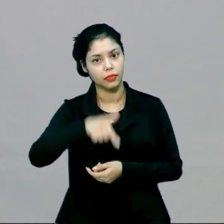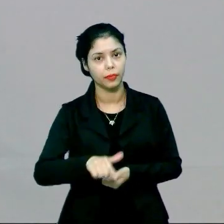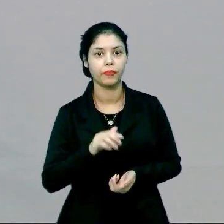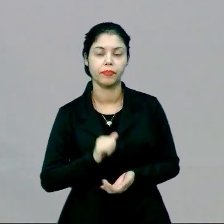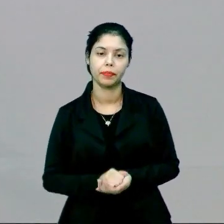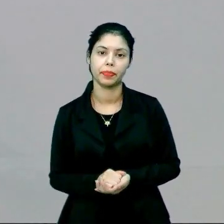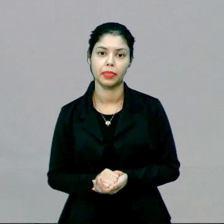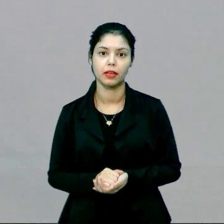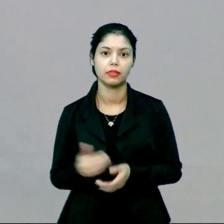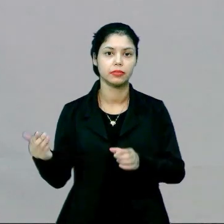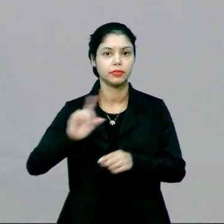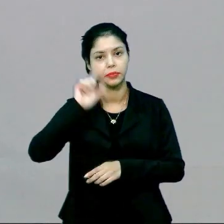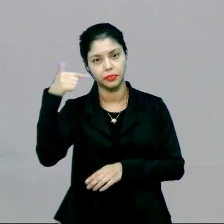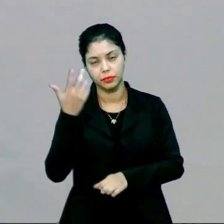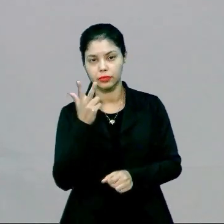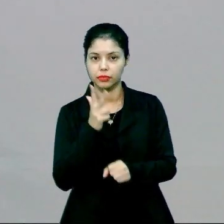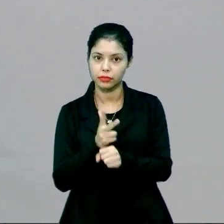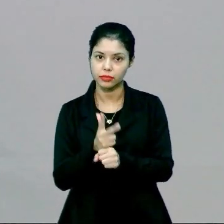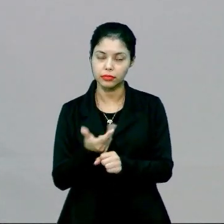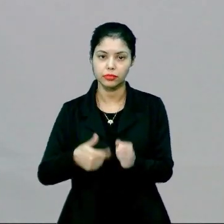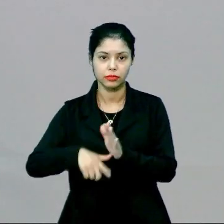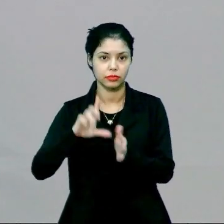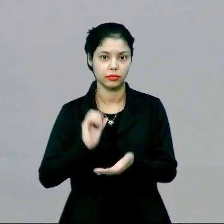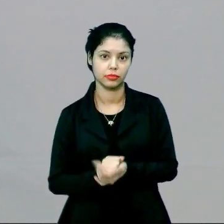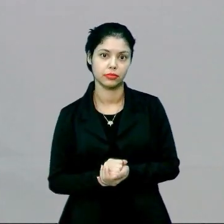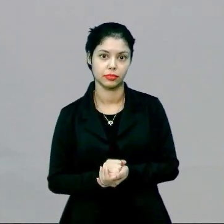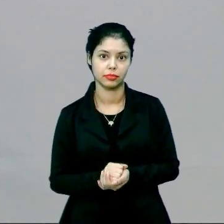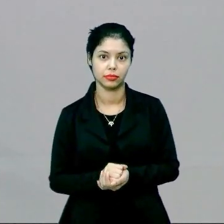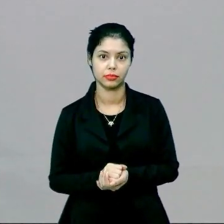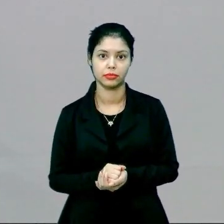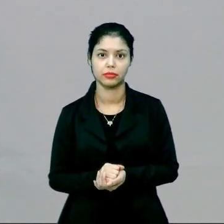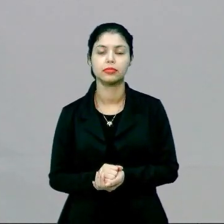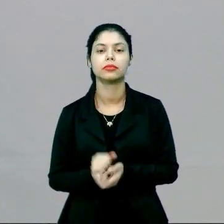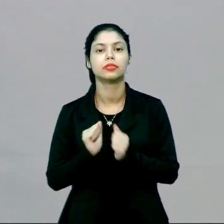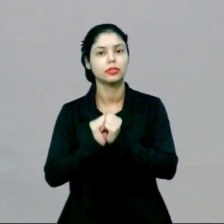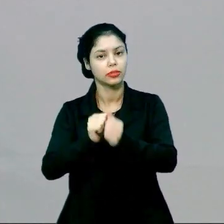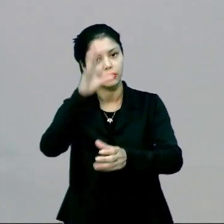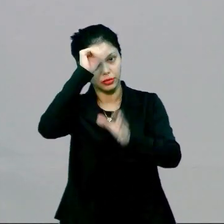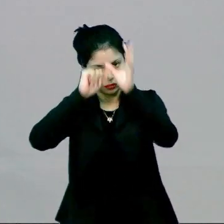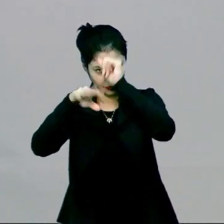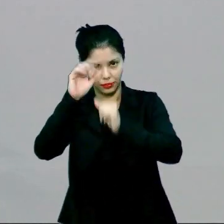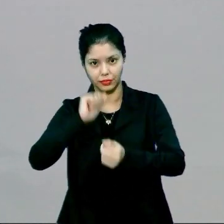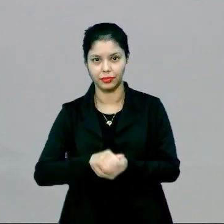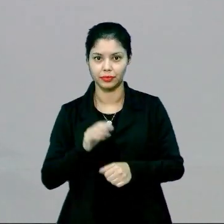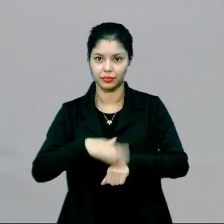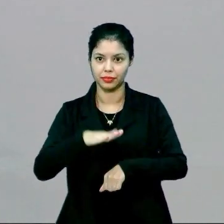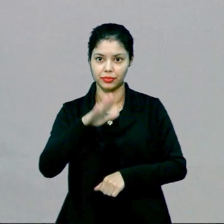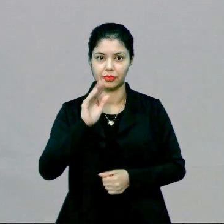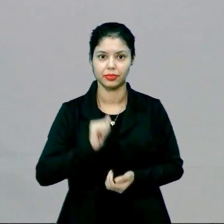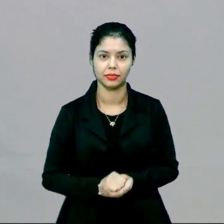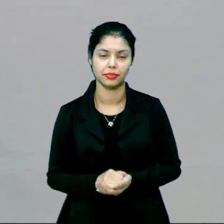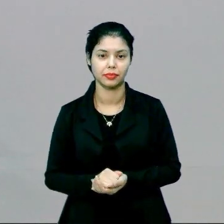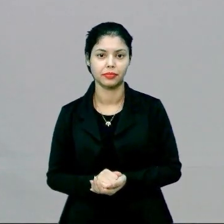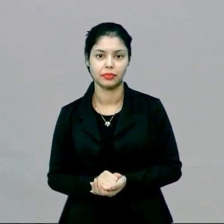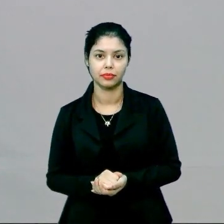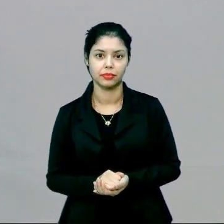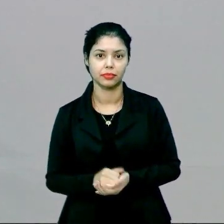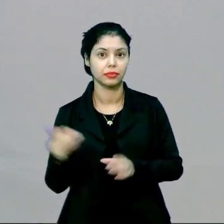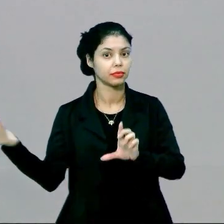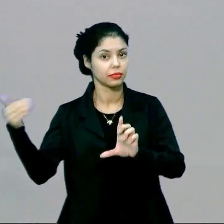reveja esse vídeo ou outros vídeos anteriores e aprenda juntamente conosco mais e mais sobre razão e